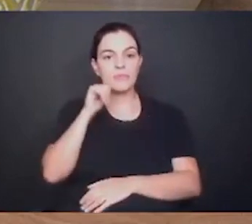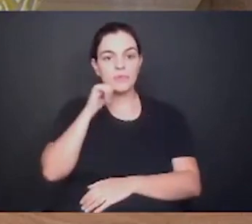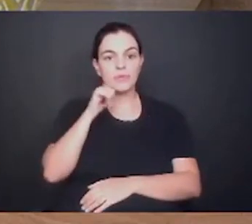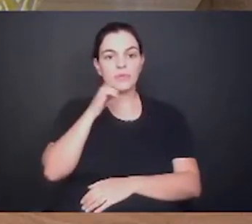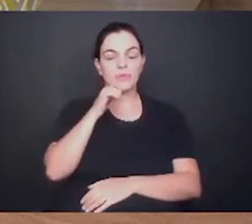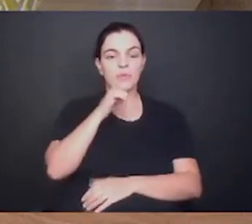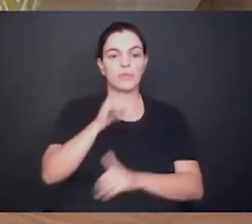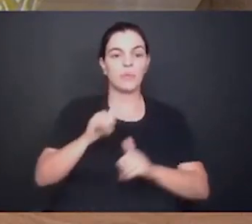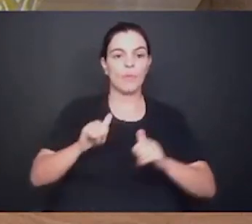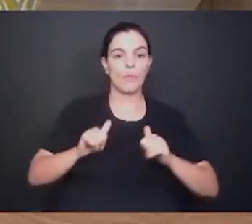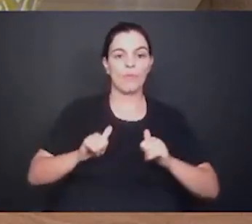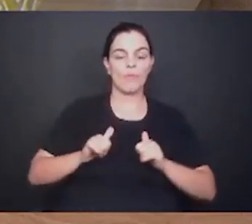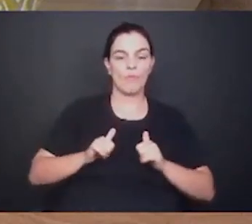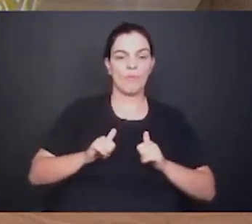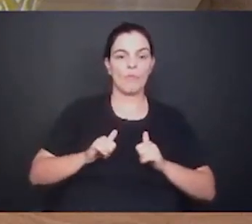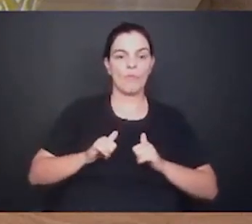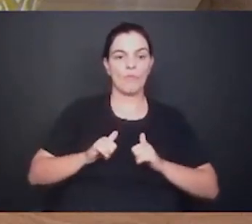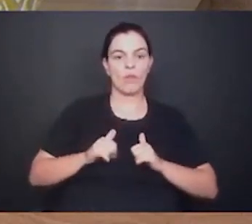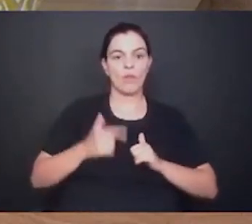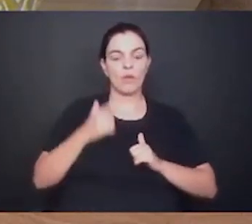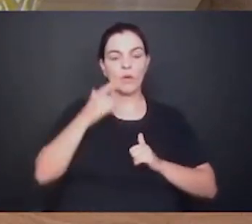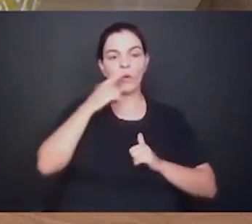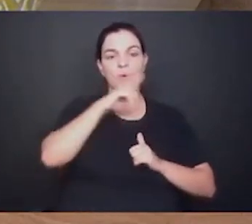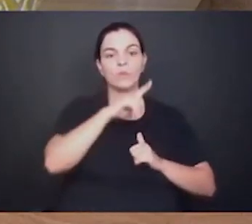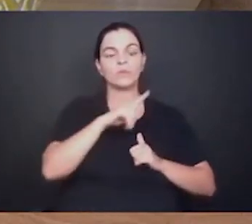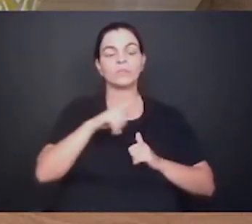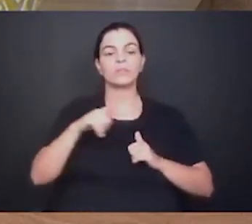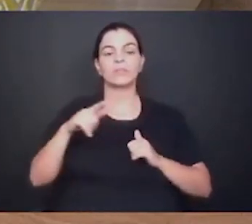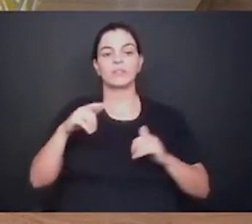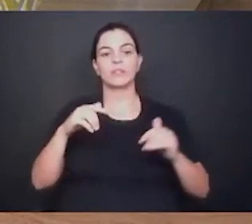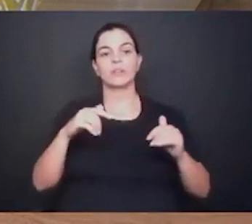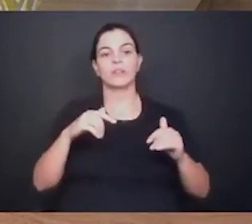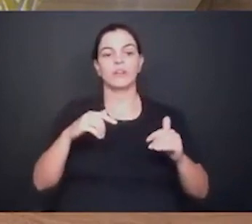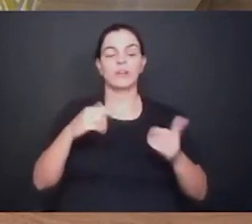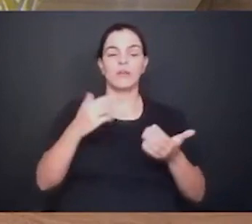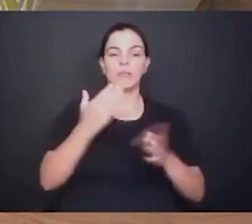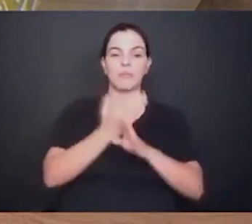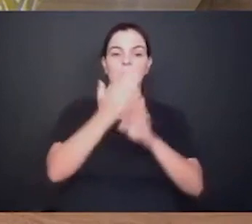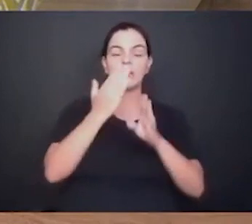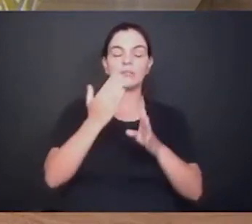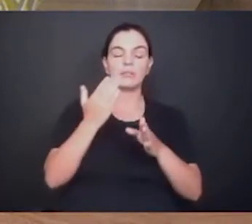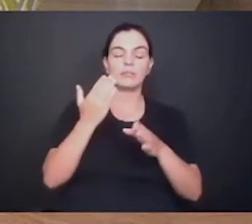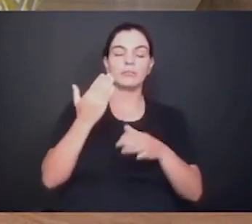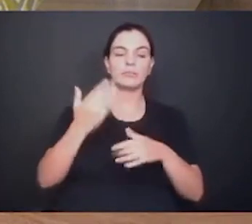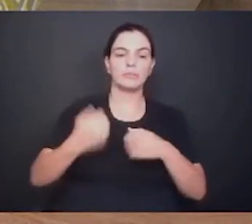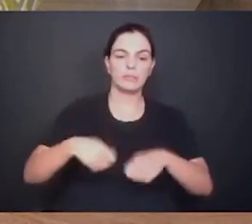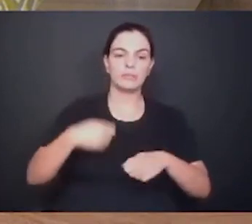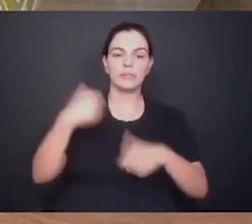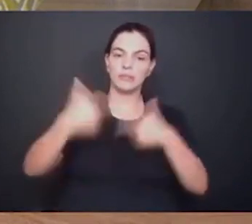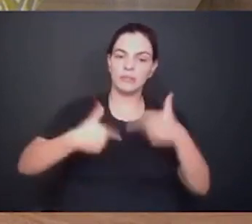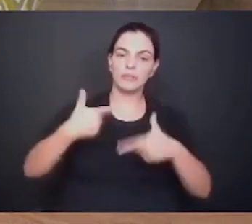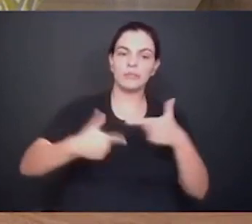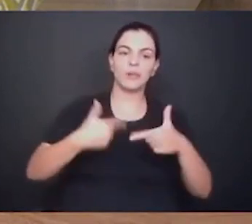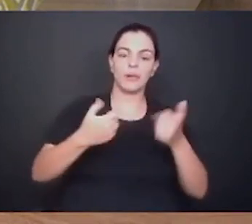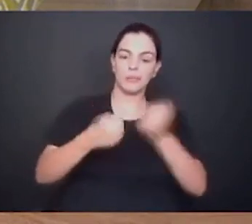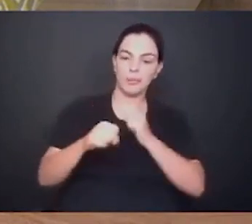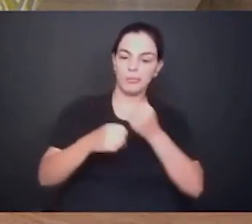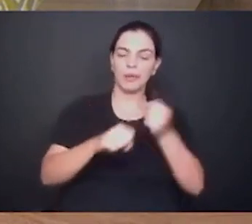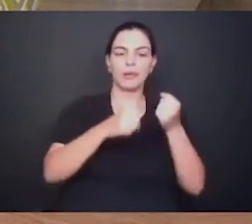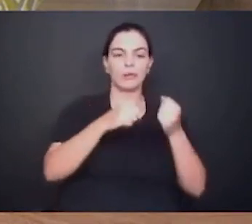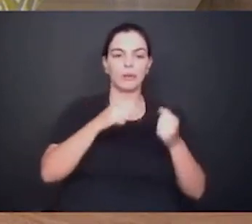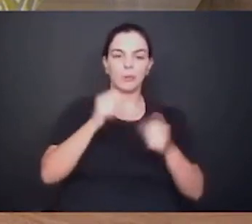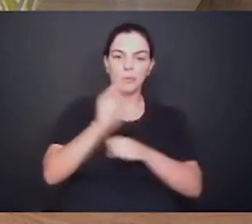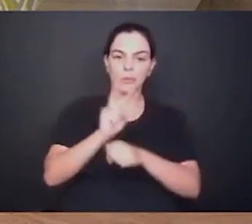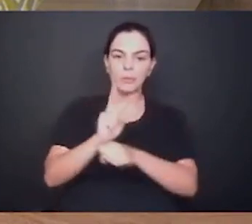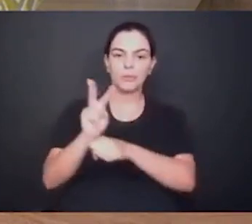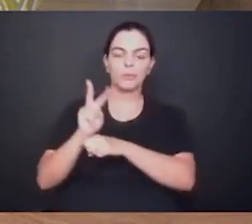sair mais dos seus ambientes do que os homens, devido às tarefas que lhes eram atribuídas. Então, elas prestavam atenção em todo o caminho, em